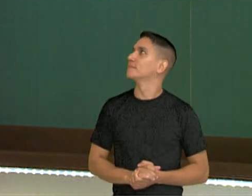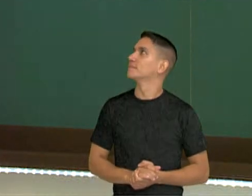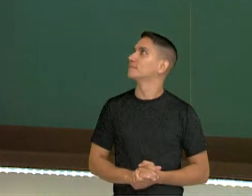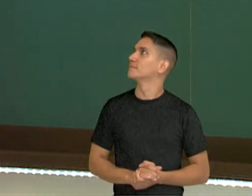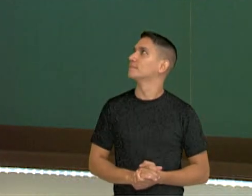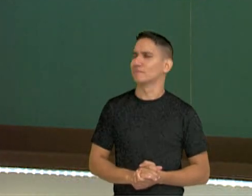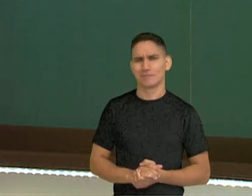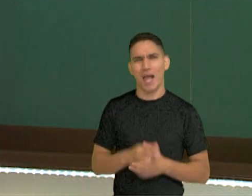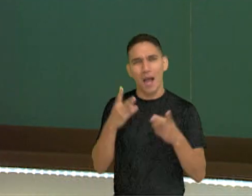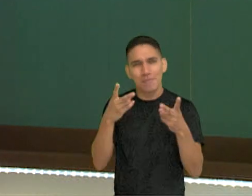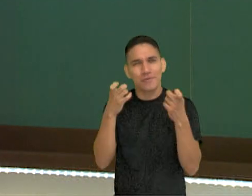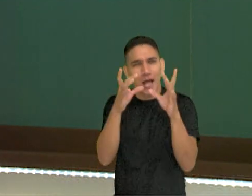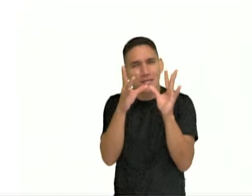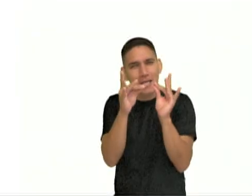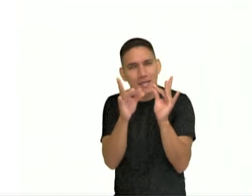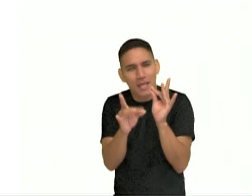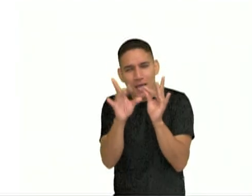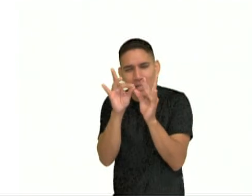observou bem cada detalhe?